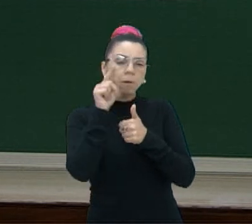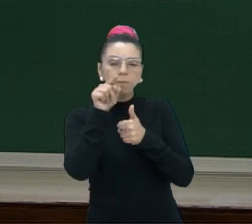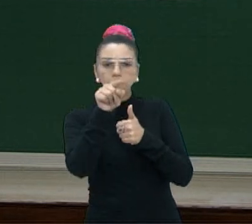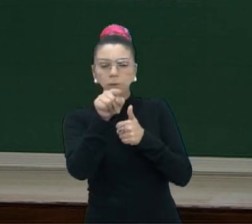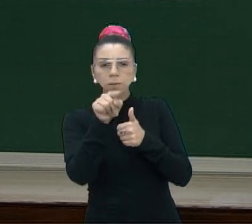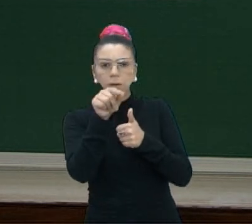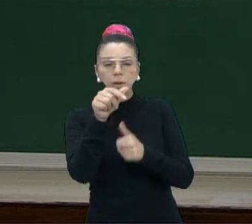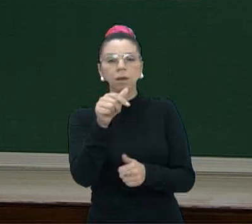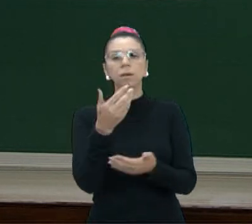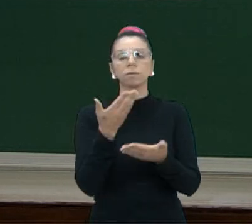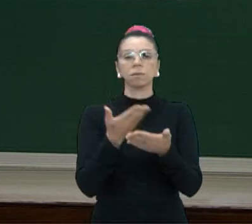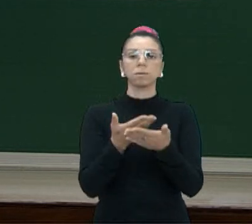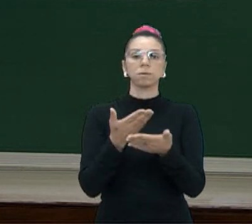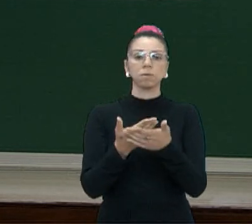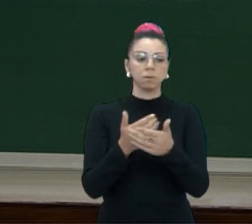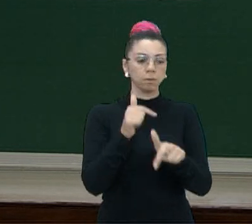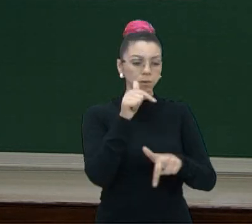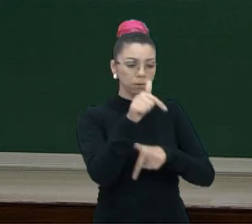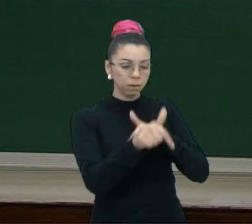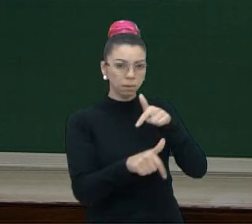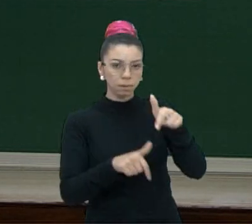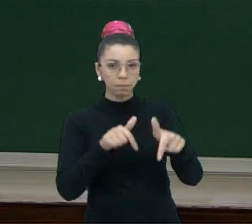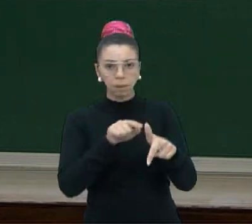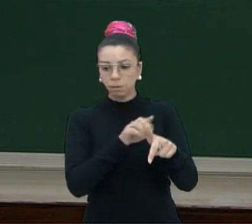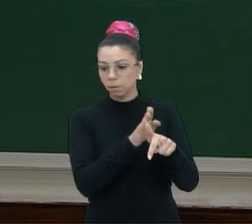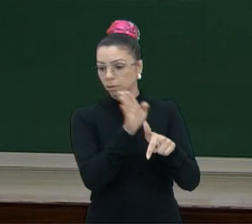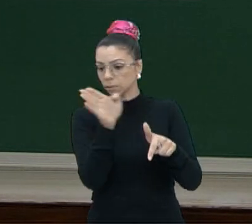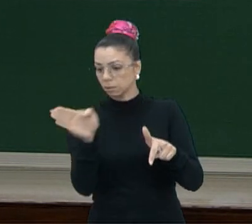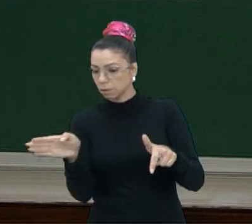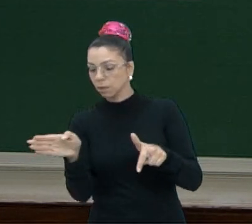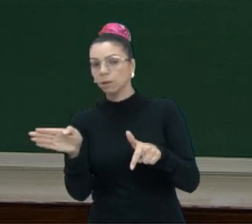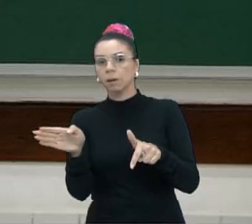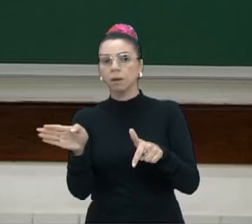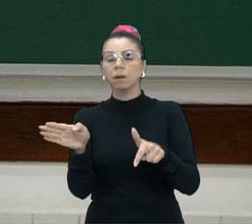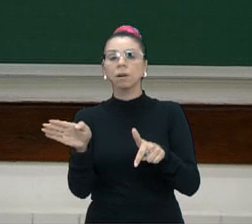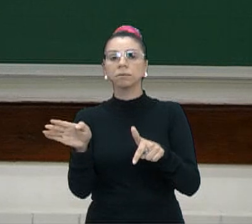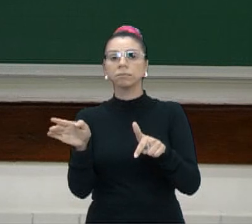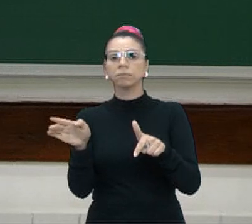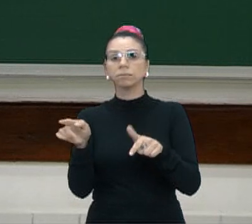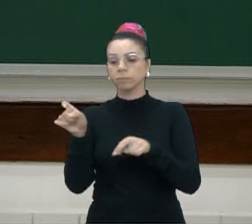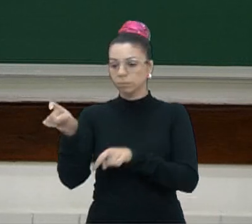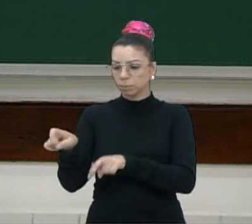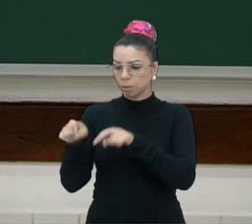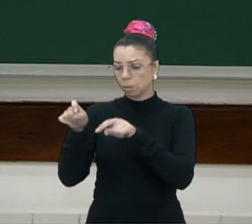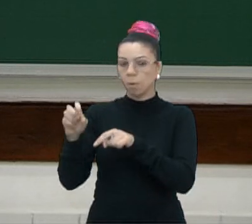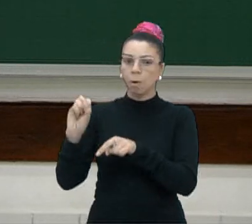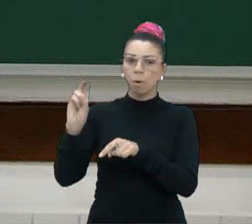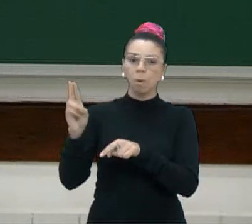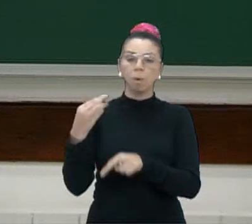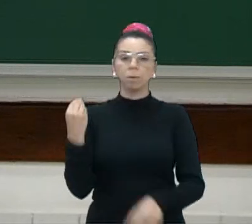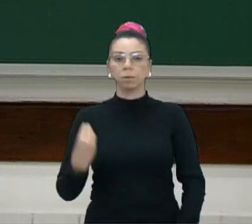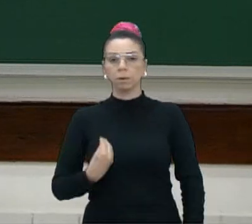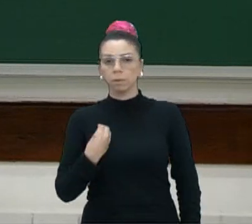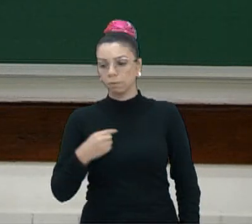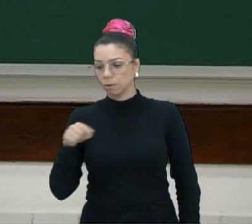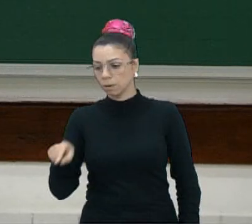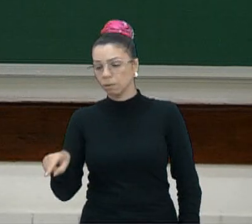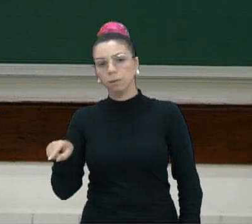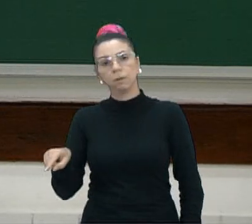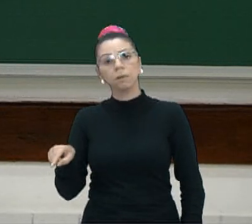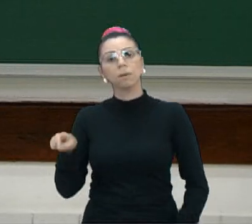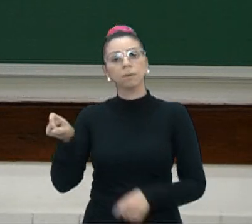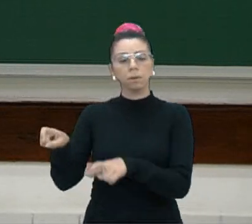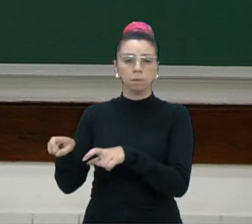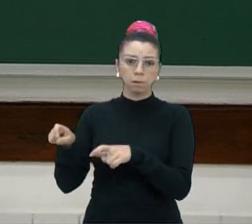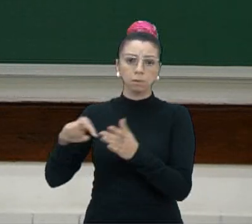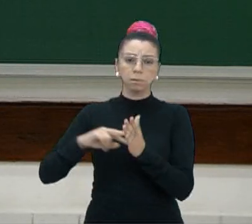daqueles estudantes que trabalham aí na zona rural, que vive na zona rural? Então, essa significação ela pode ser